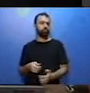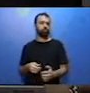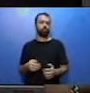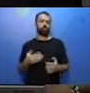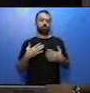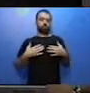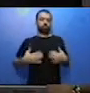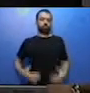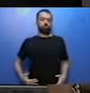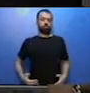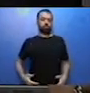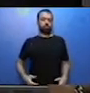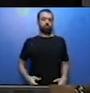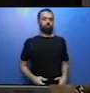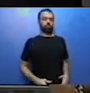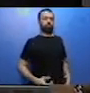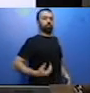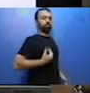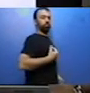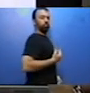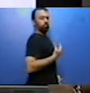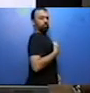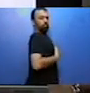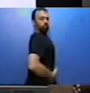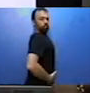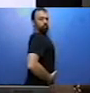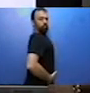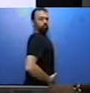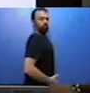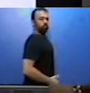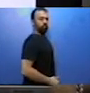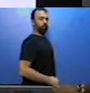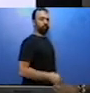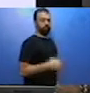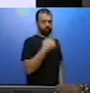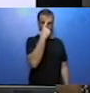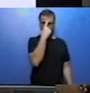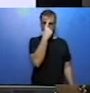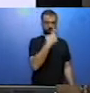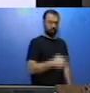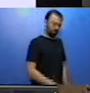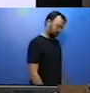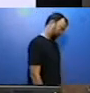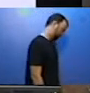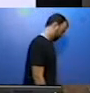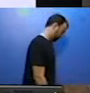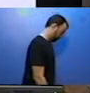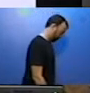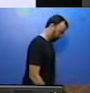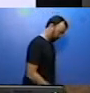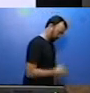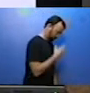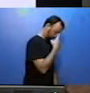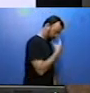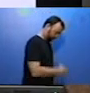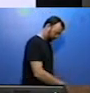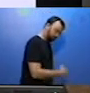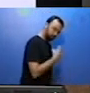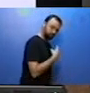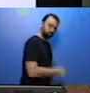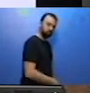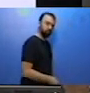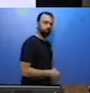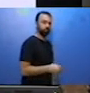posicionando o corpo no ambiente vamos ver esse tema um rosto excessivamente baixado fixos no chão